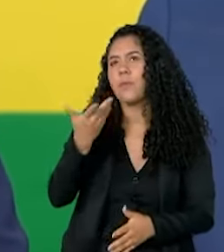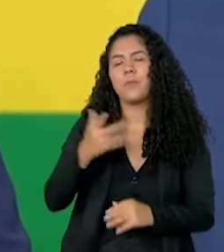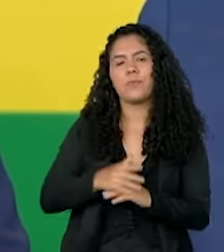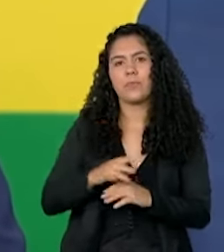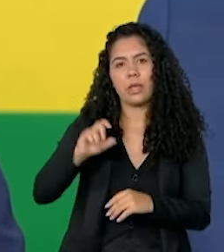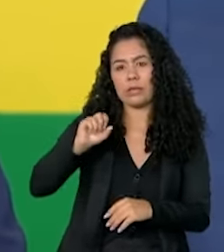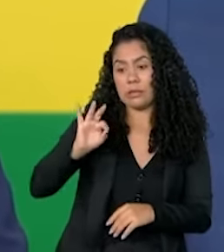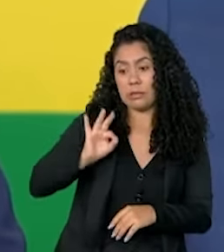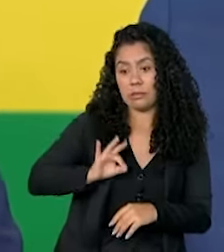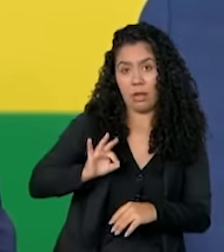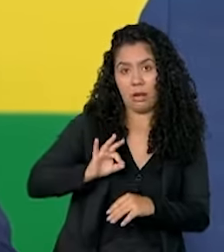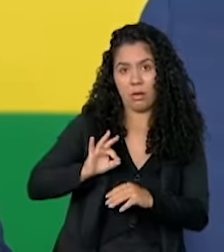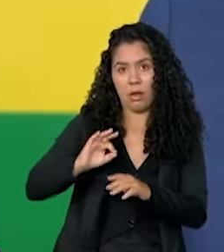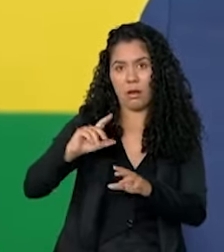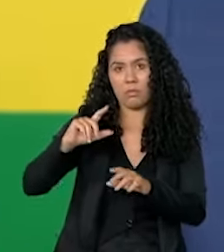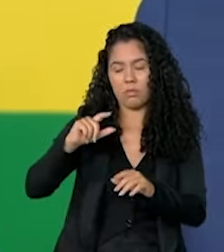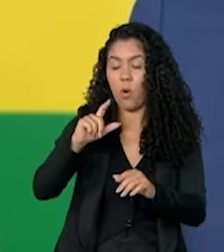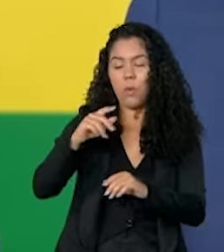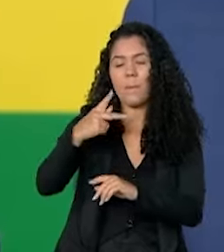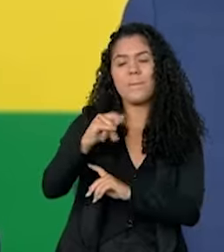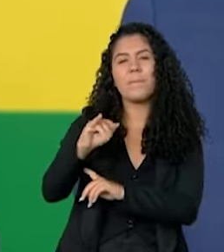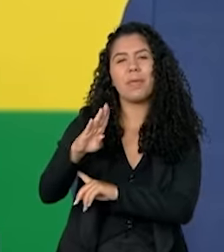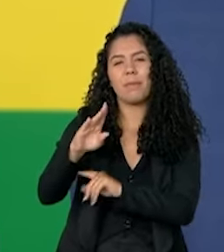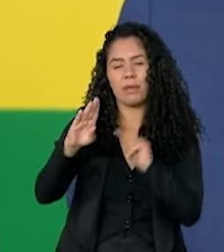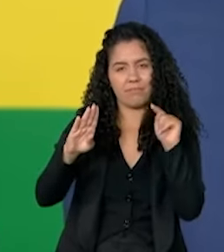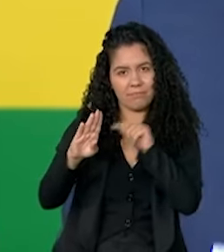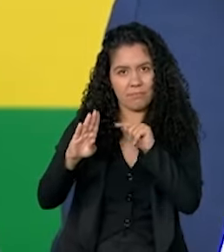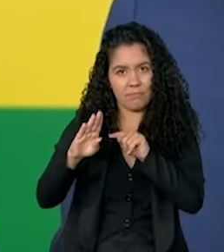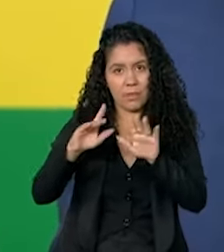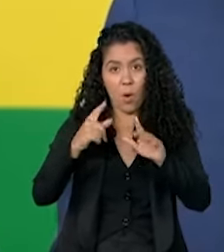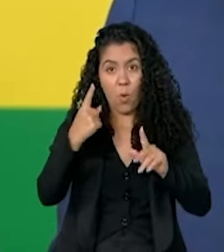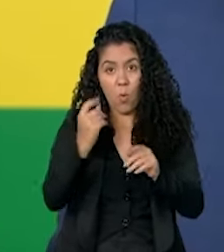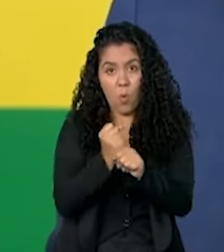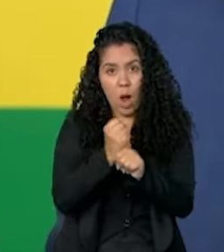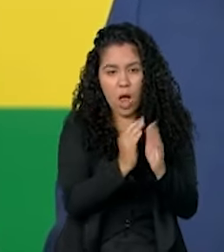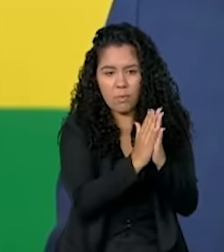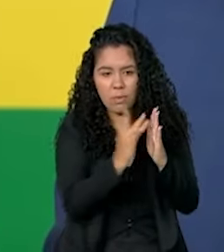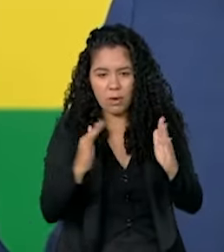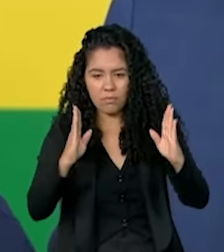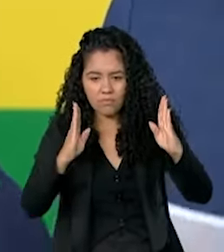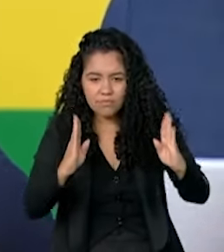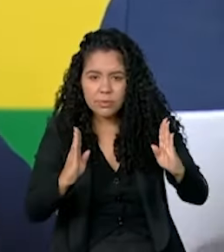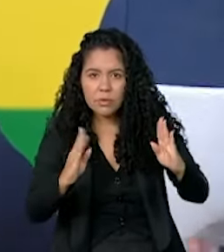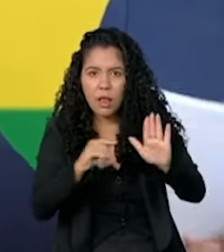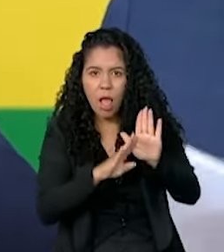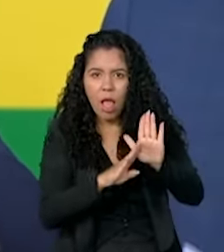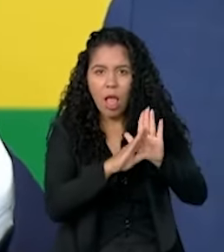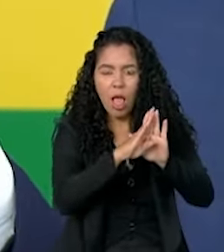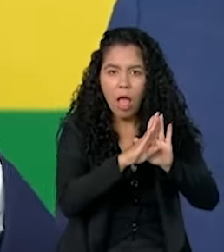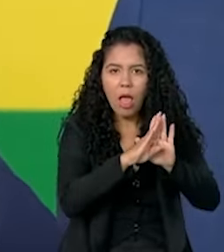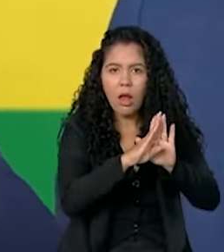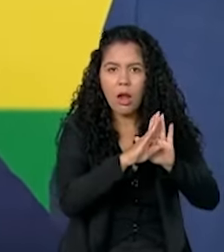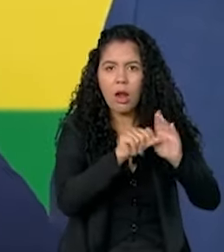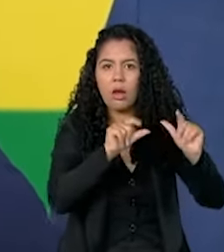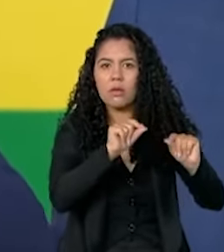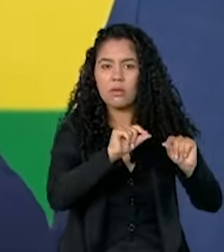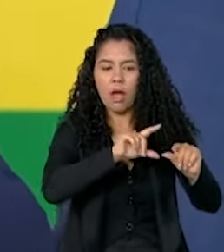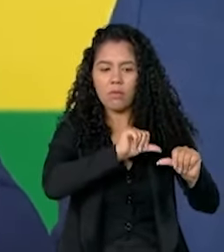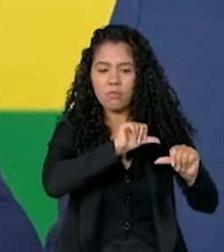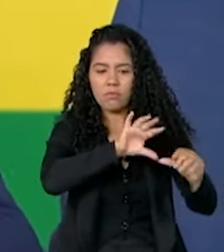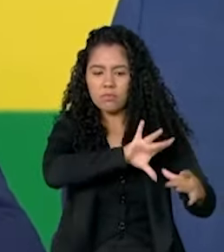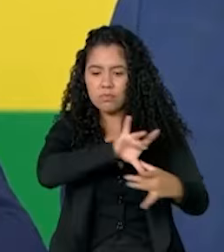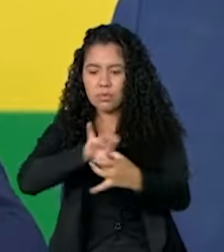do PIB muito grande um ano, você vai limitar o crescimento do salário mínimo. Então, você vai colocar